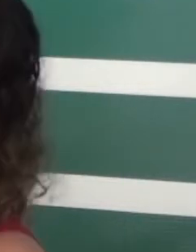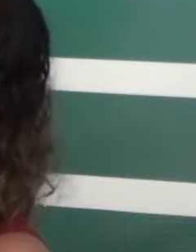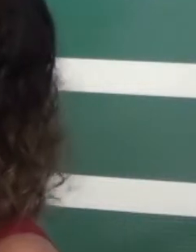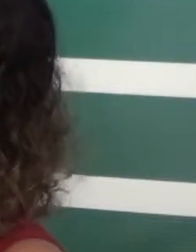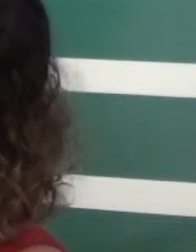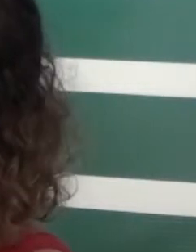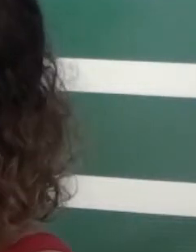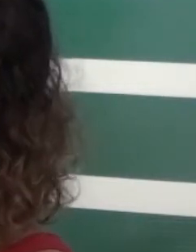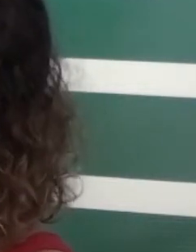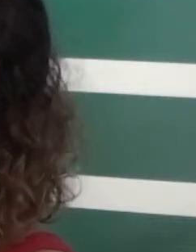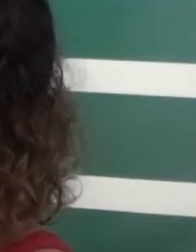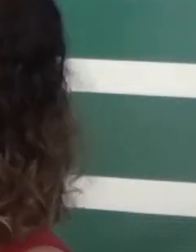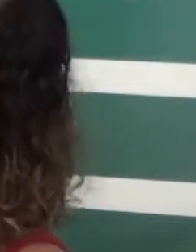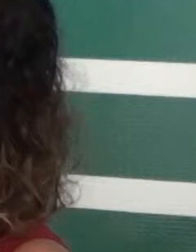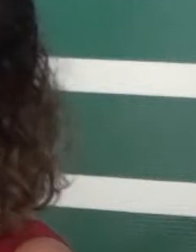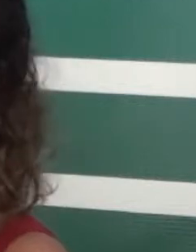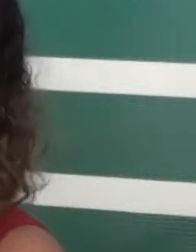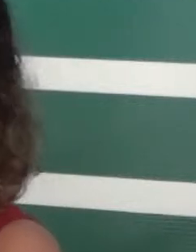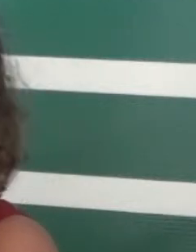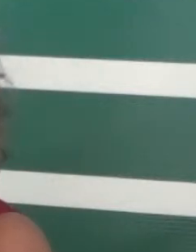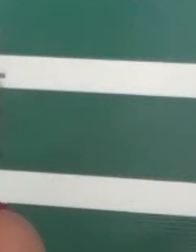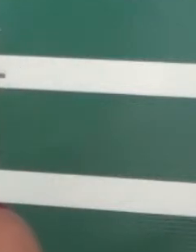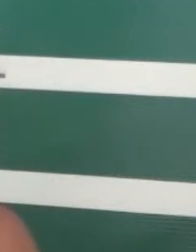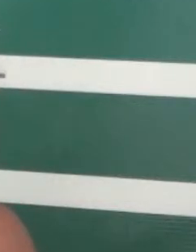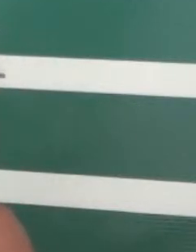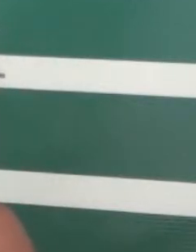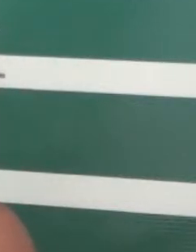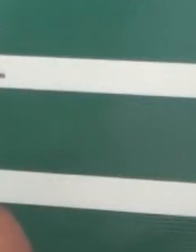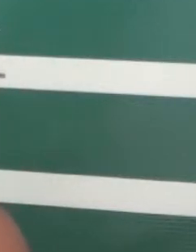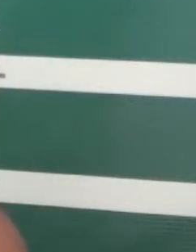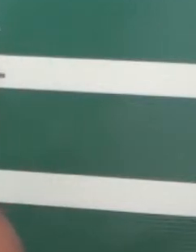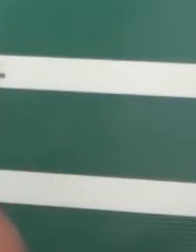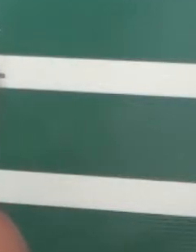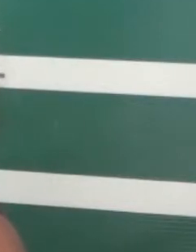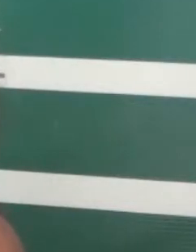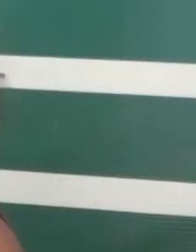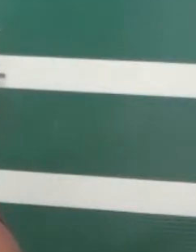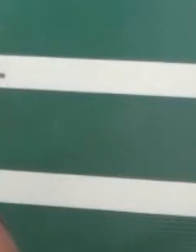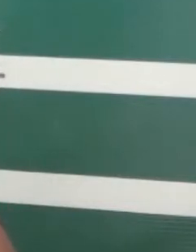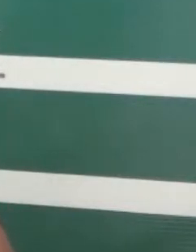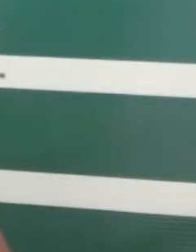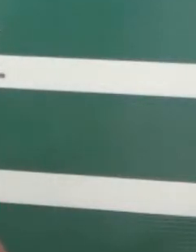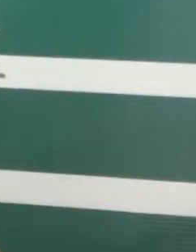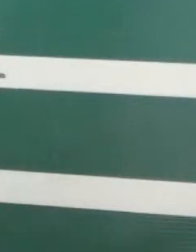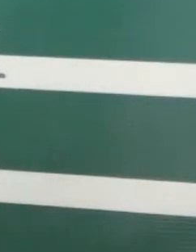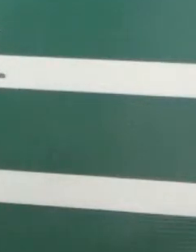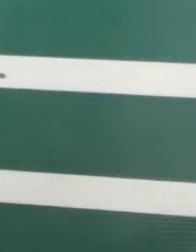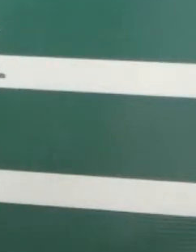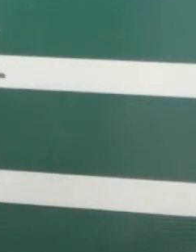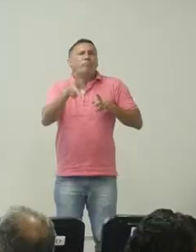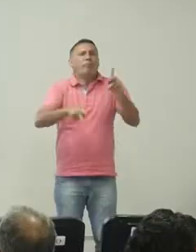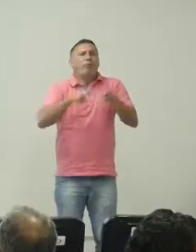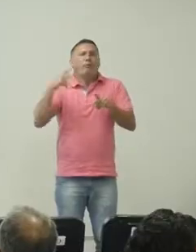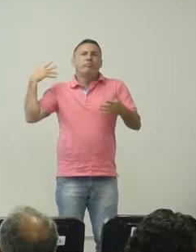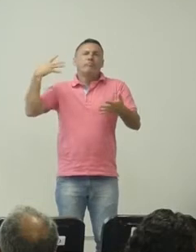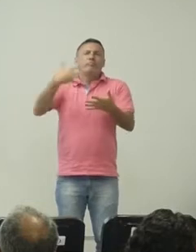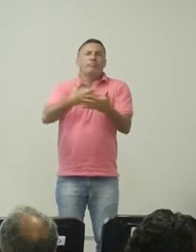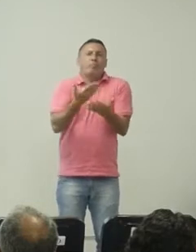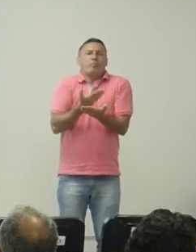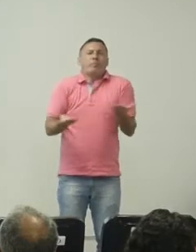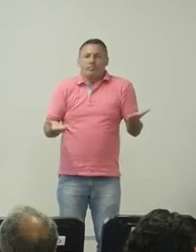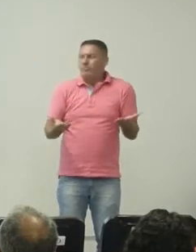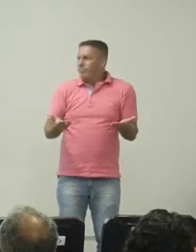trabalho de forma não remunerada, né, porque ele não custeie, né, tudo que a população precisa para sobreviver.